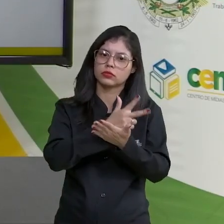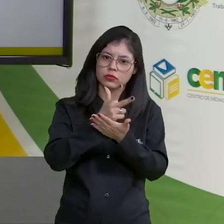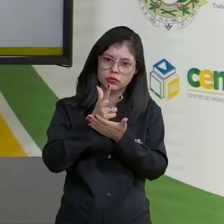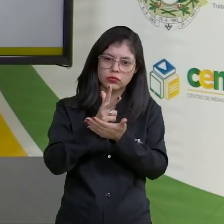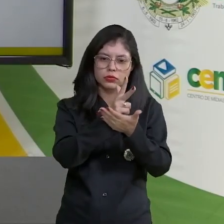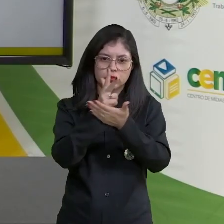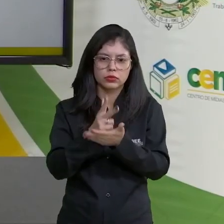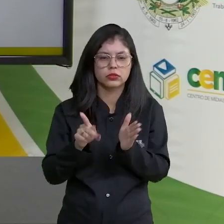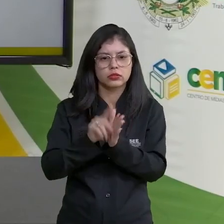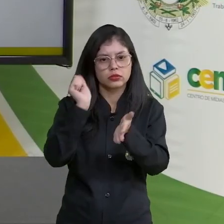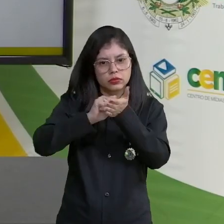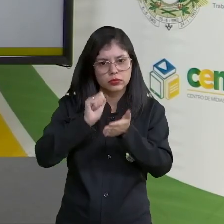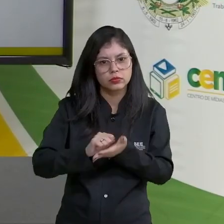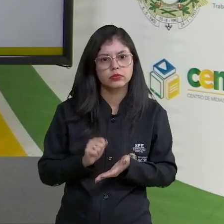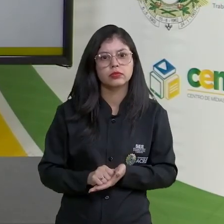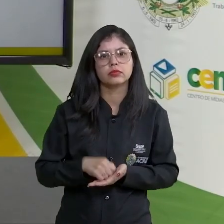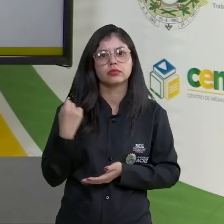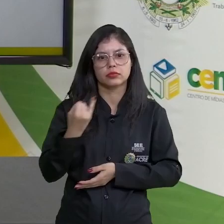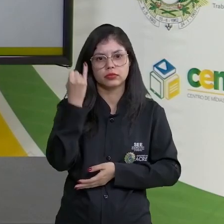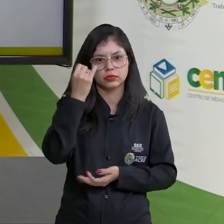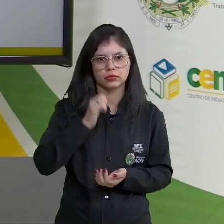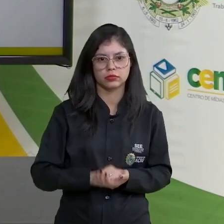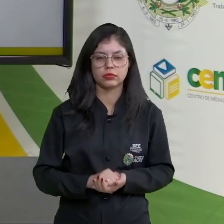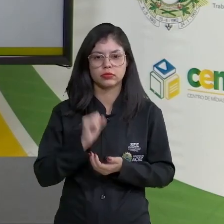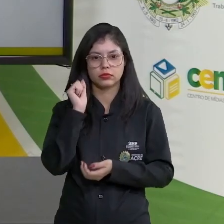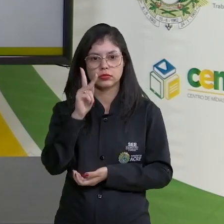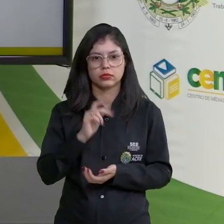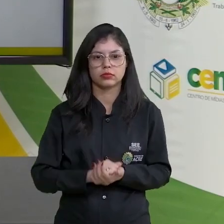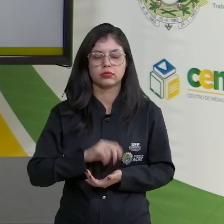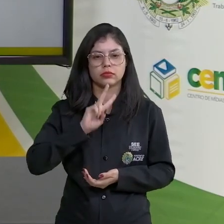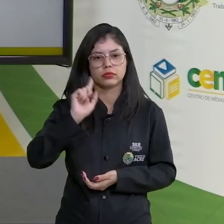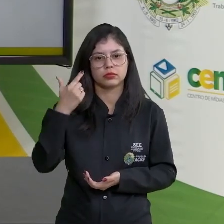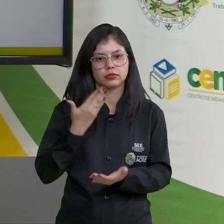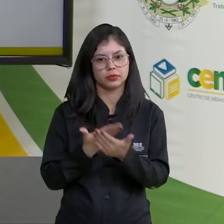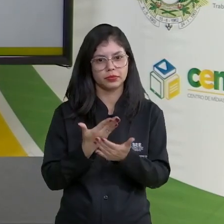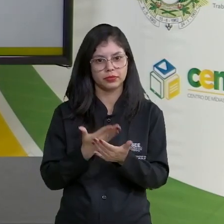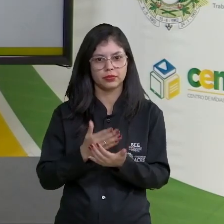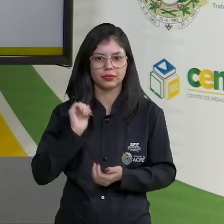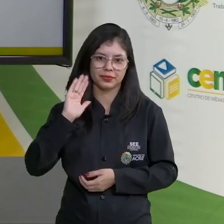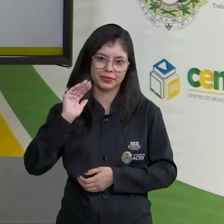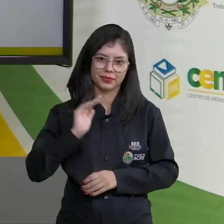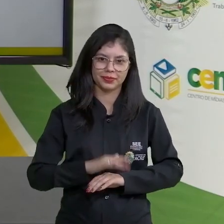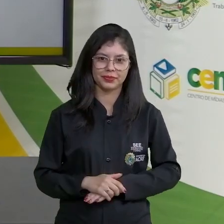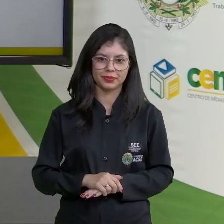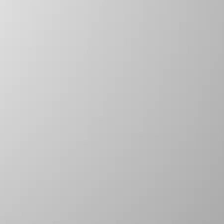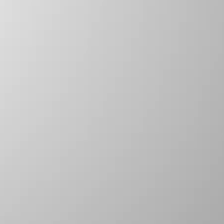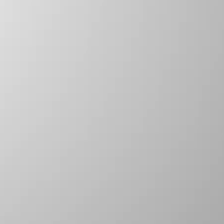novo, faça anotações, que é super importante, tá ok? Então a gente se encontra na próxima aula e tchau, tchau.